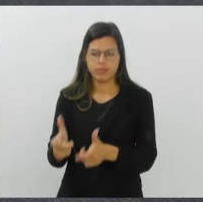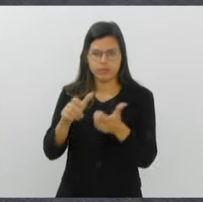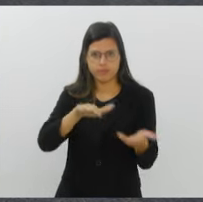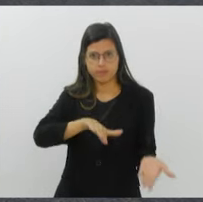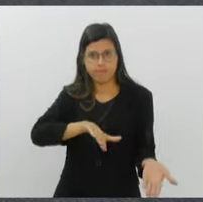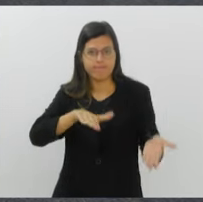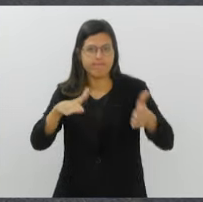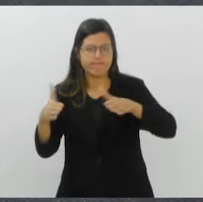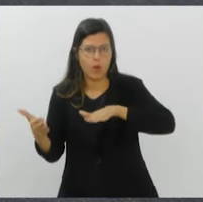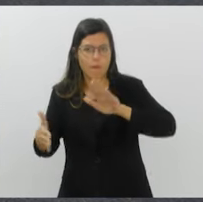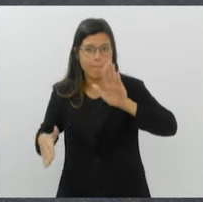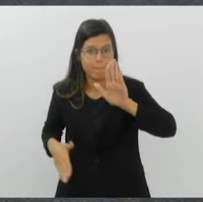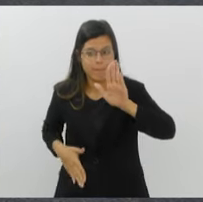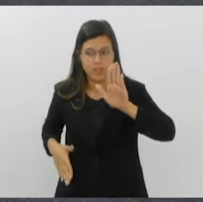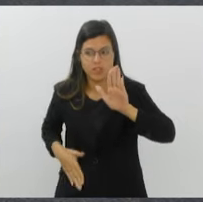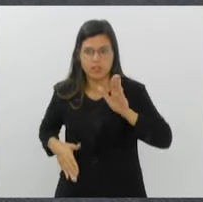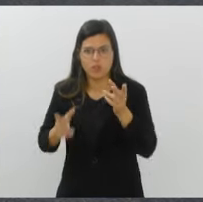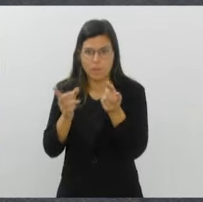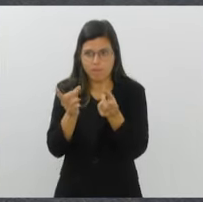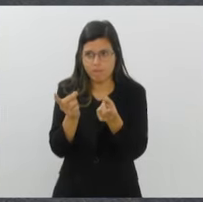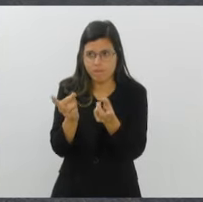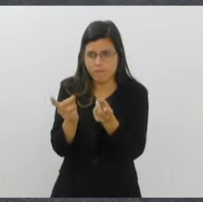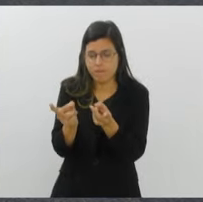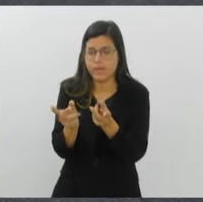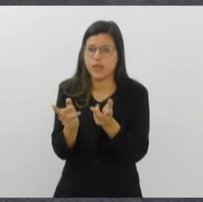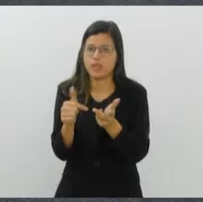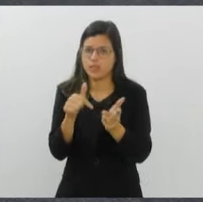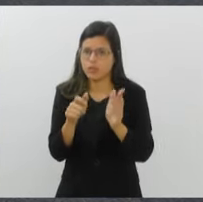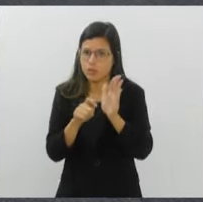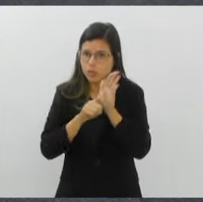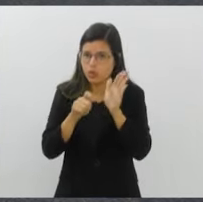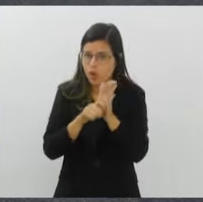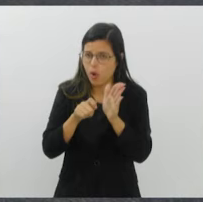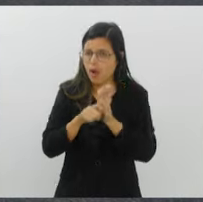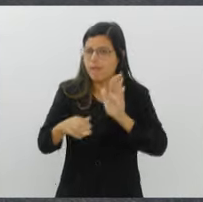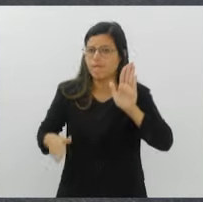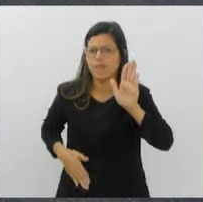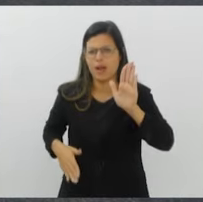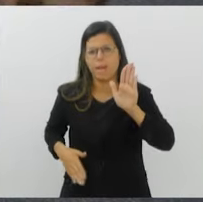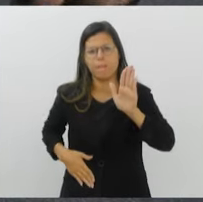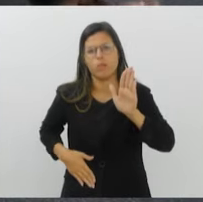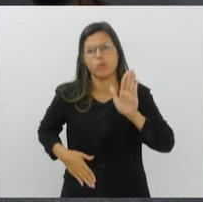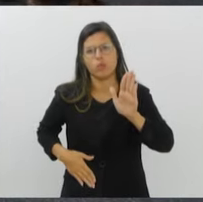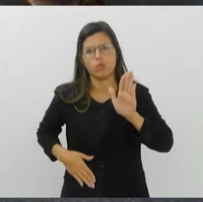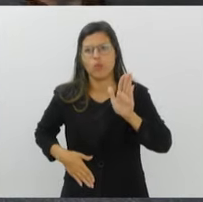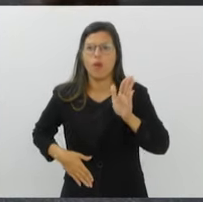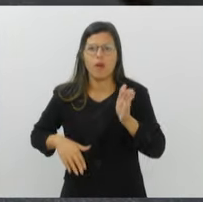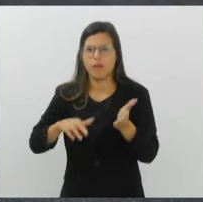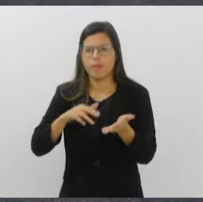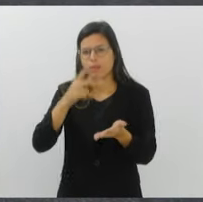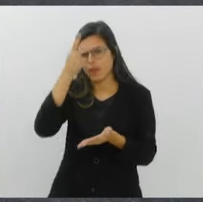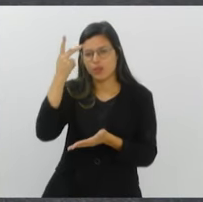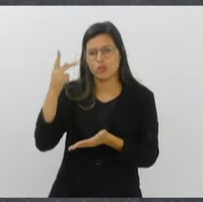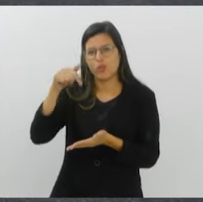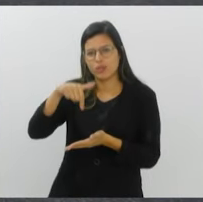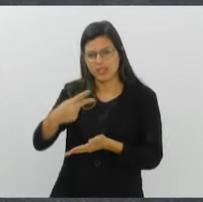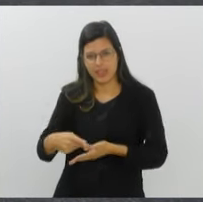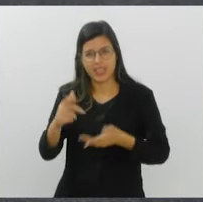por traficantes de drogas, por vagabundos, que muitos, inclusive nessa casa aqui, costumam chamar de